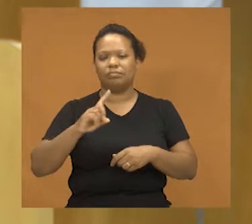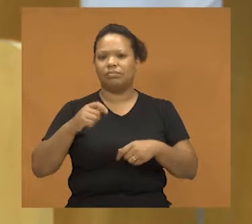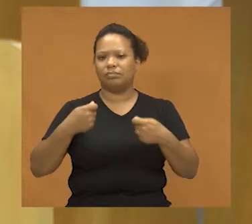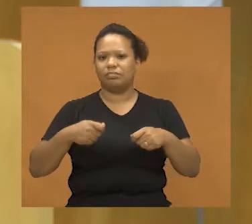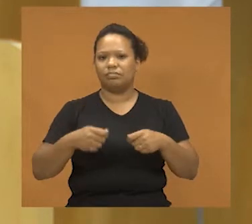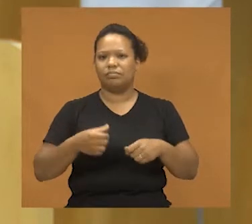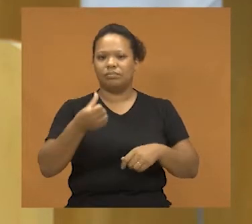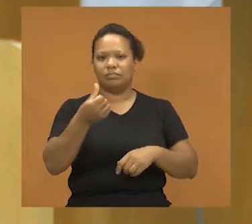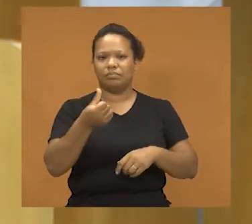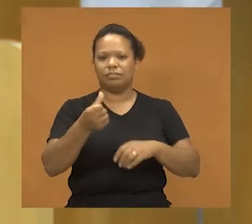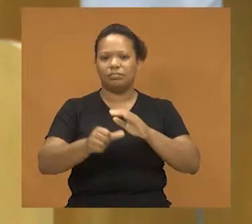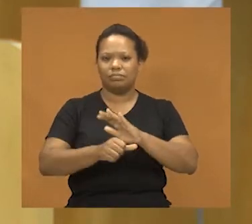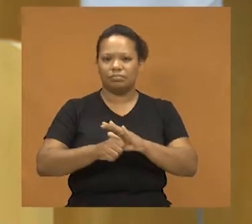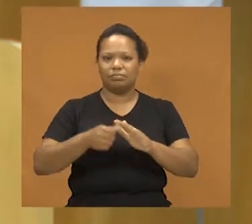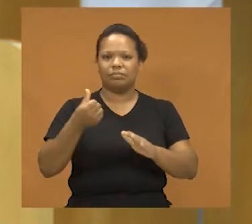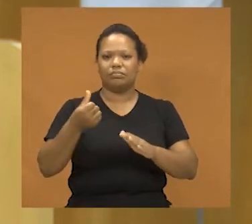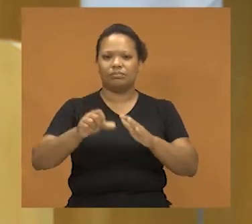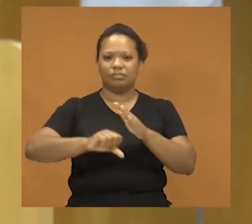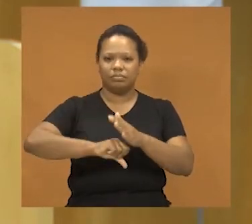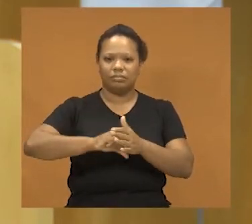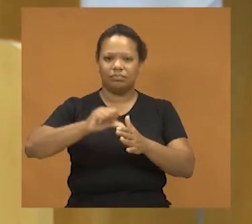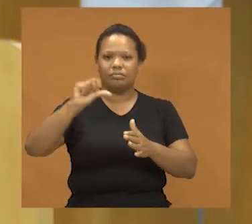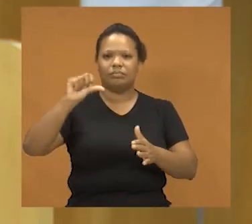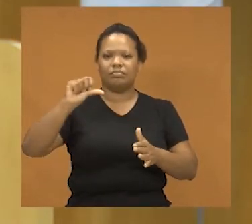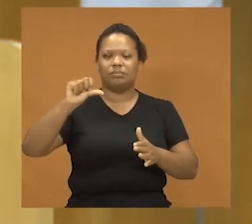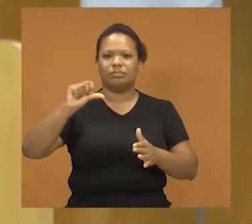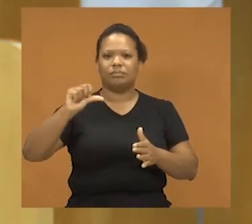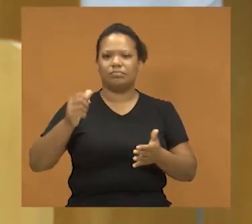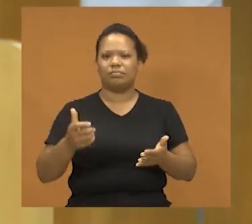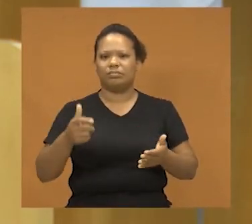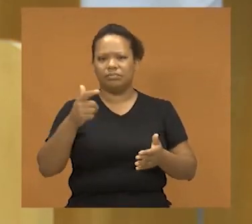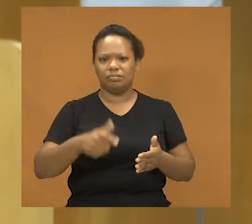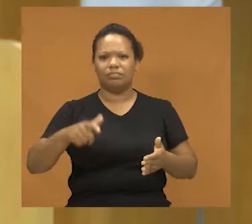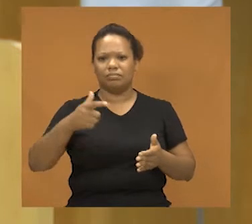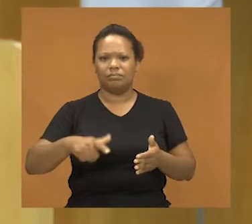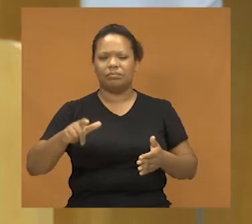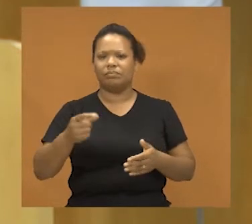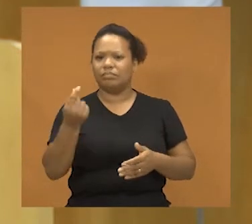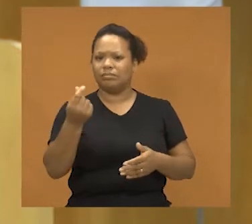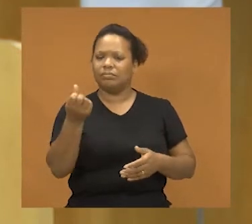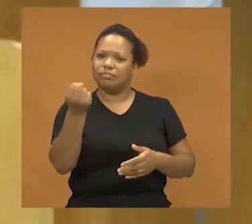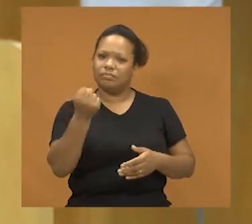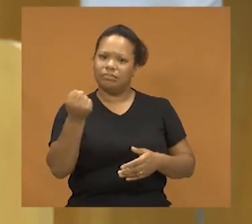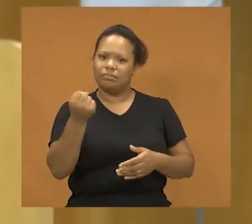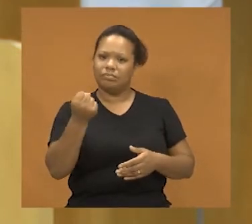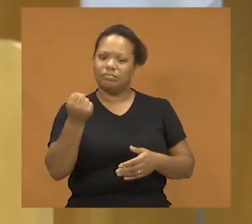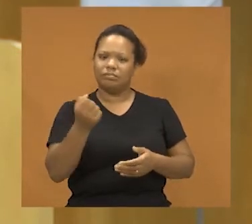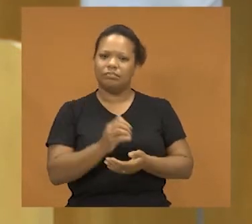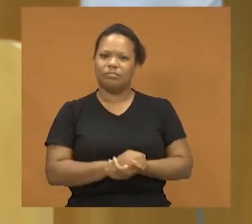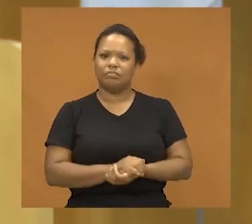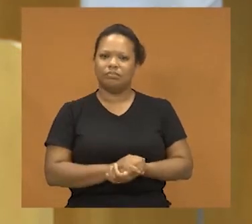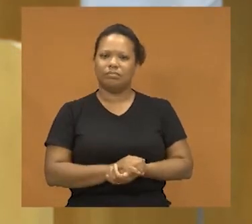fazer 6 vezes, 9 vezes, com certeza nós estaremos economizando. E não só